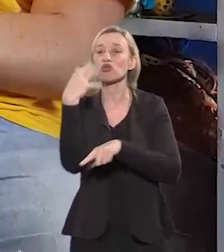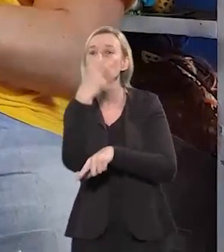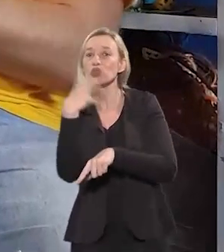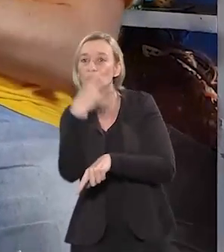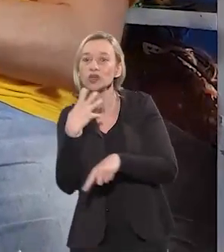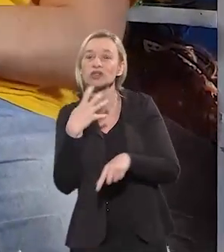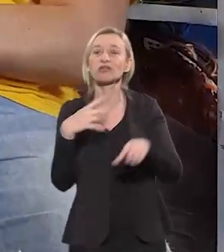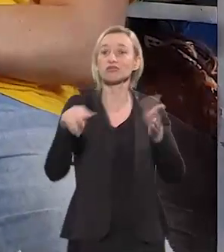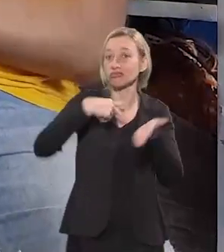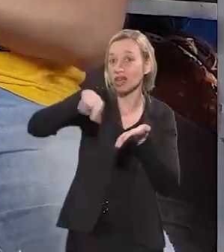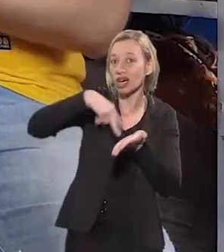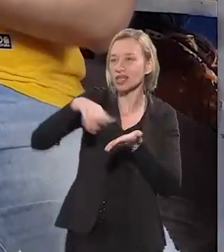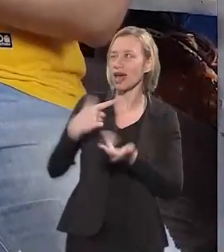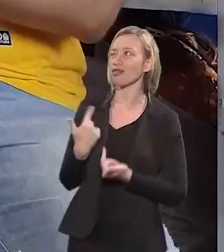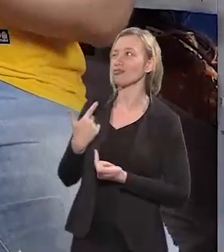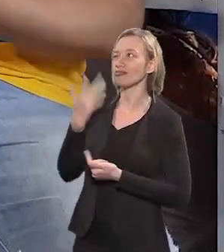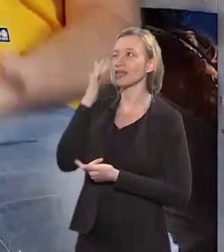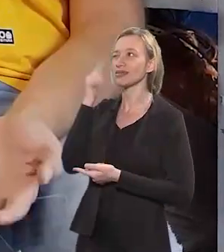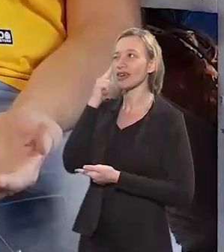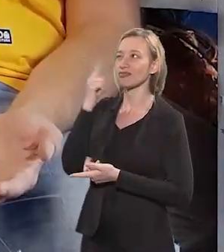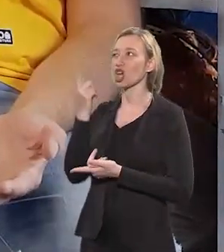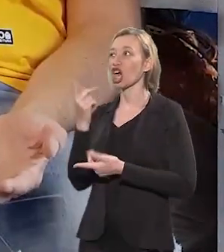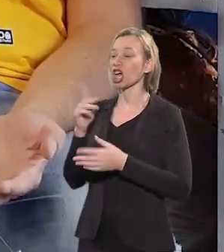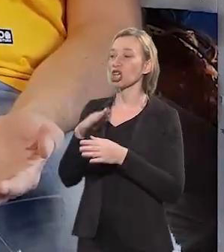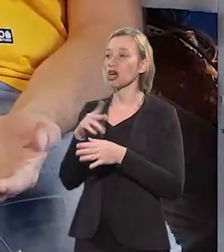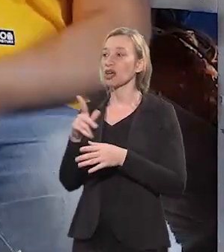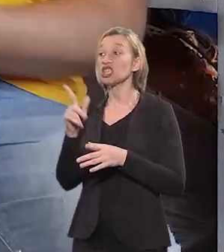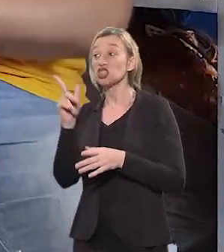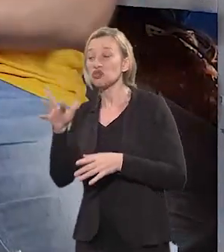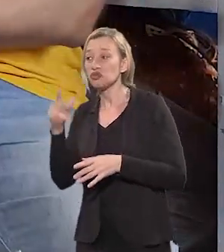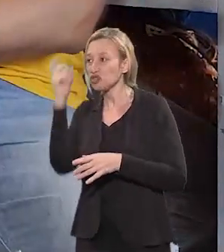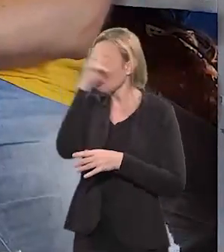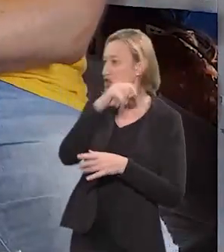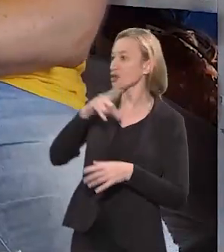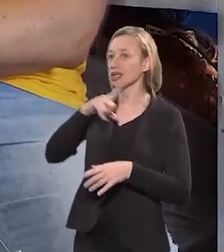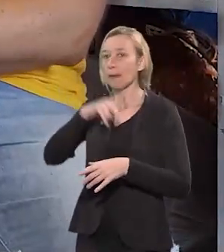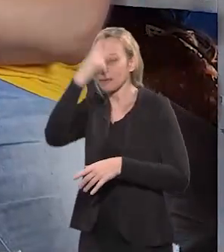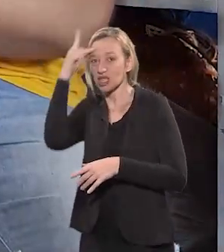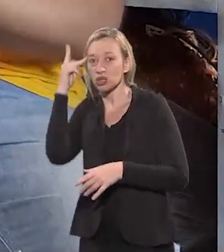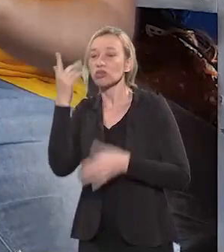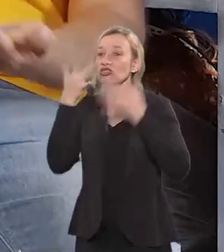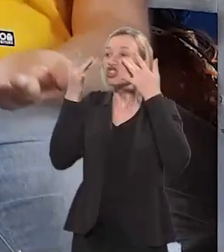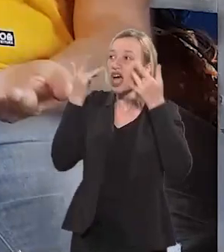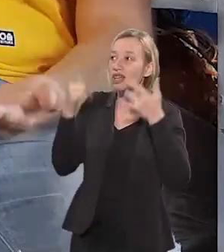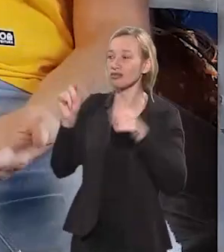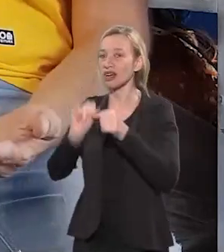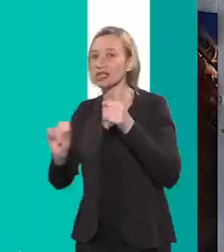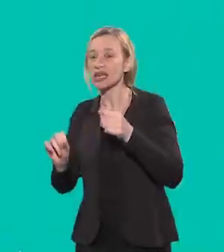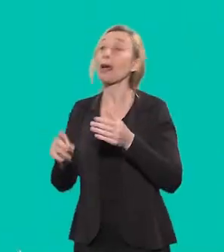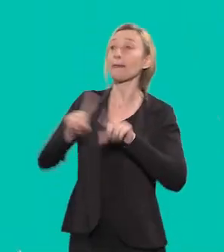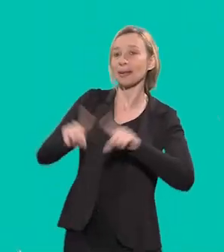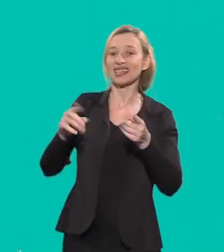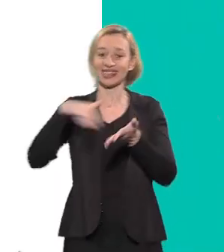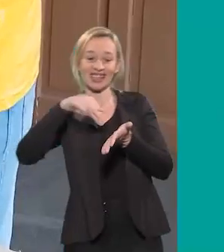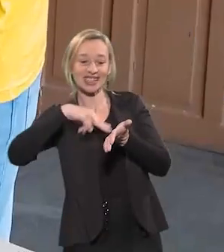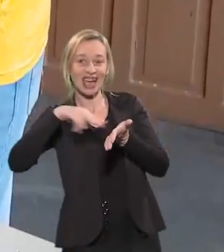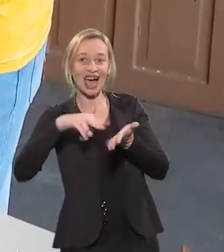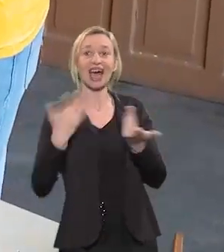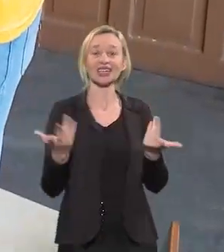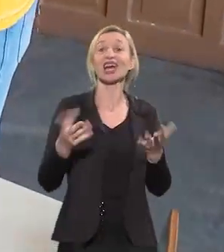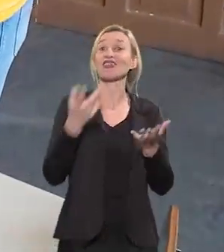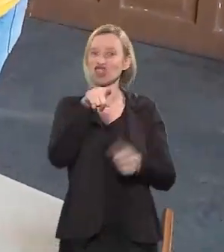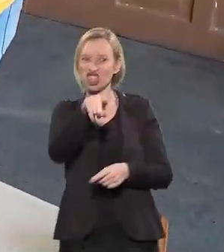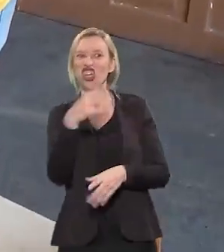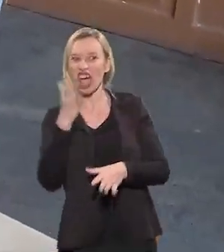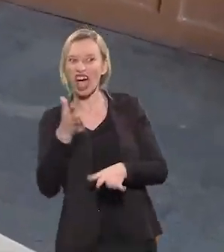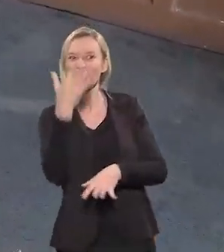trabalhavam com música e trabalhavam com dança, que eu pensei, poxa, nem todo mundo quer fazer teatro. Mas deve ter gente que quer dançar, tem gente que quer tocar um instrumento. E da dança já foi, e aí já foi